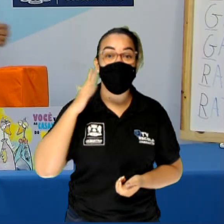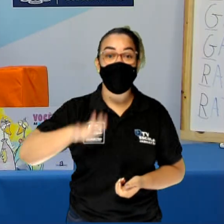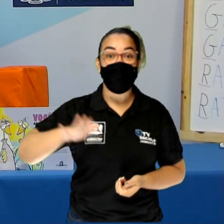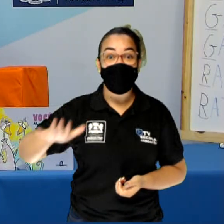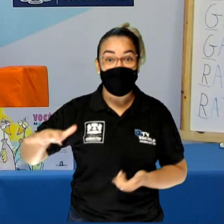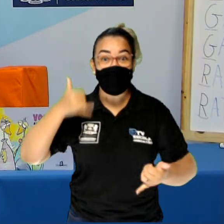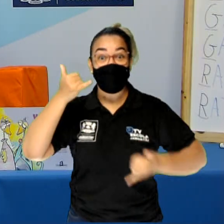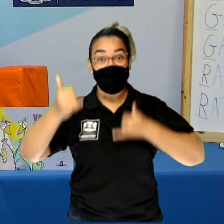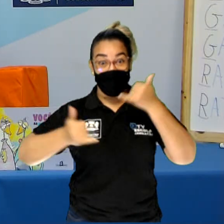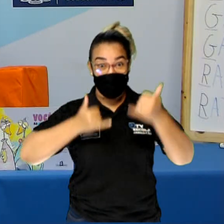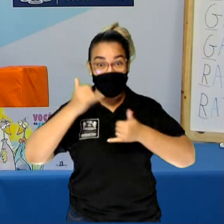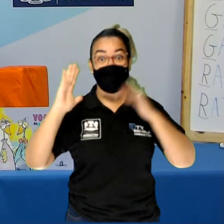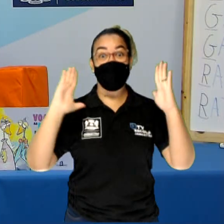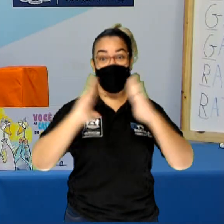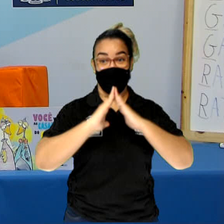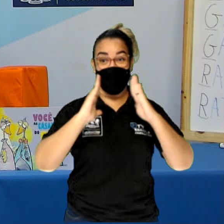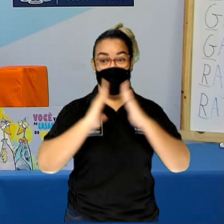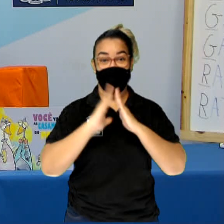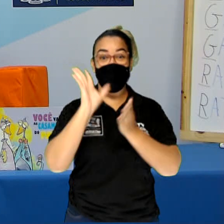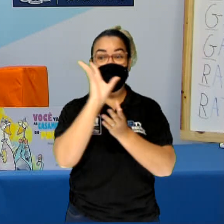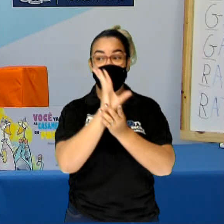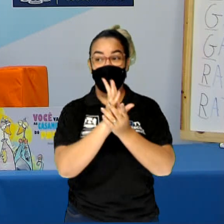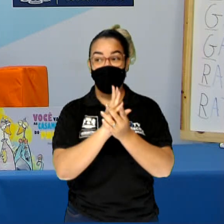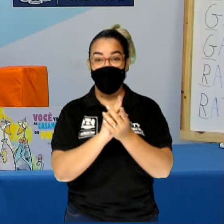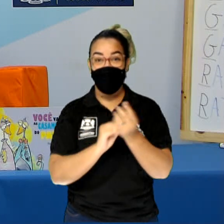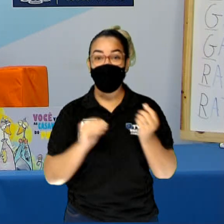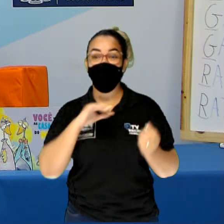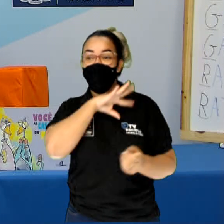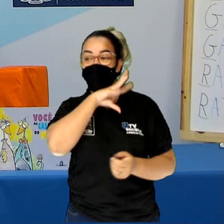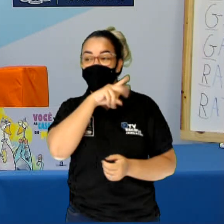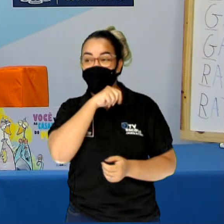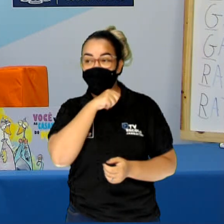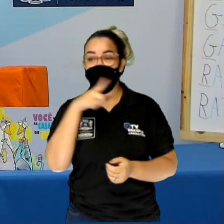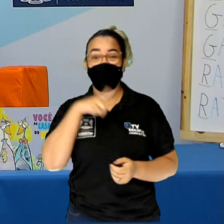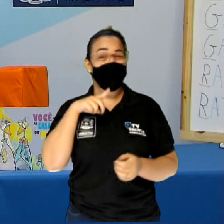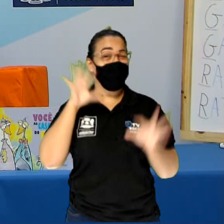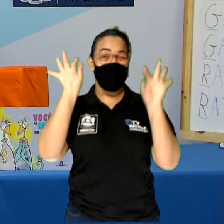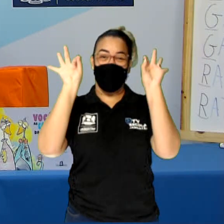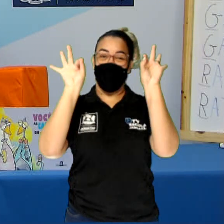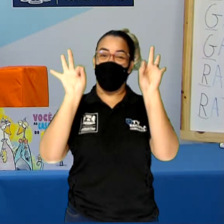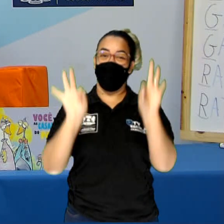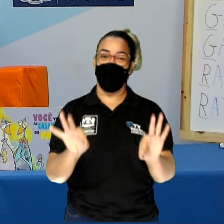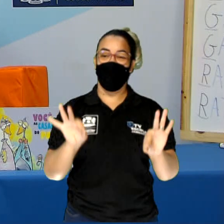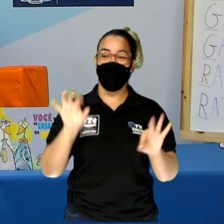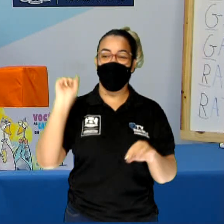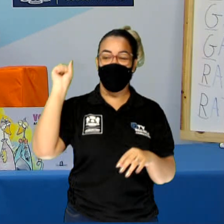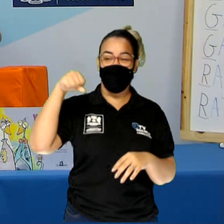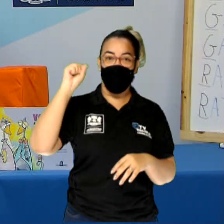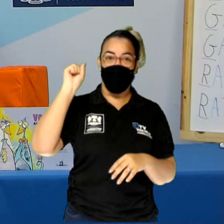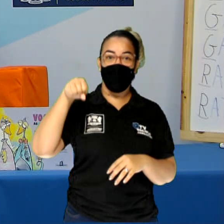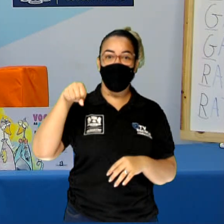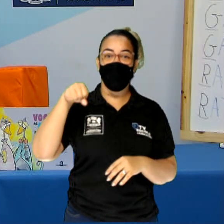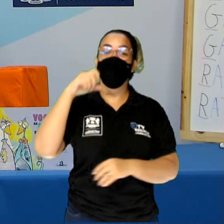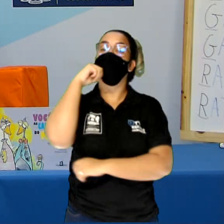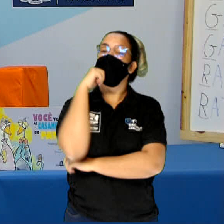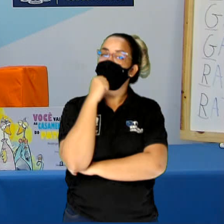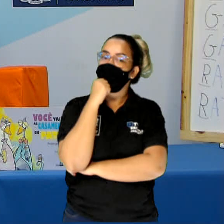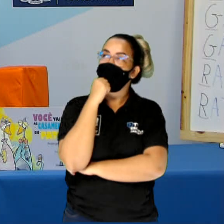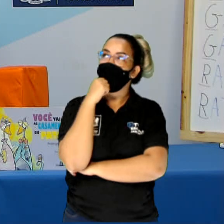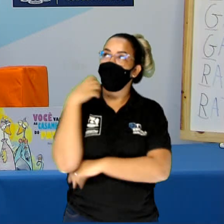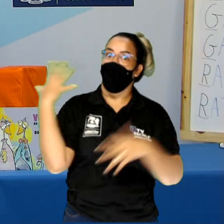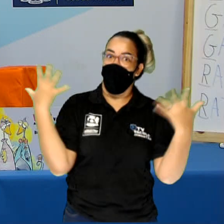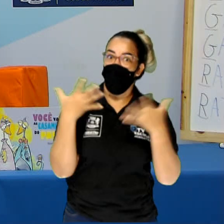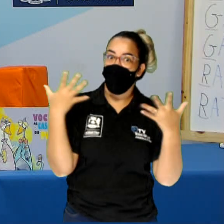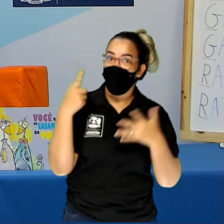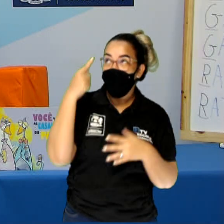se divertiu aí na sua casa imitando os animais junto comigo? Tenho certeza que sim. Eu agora